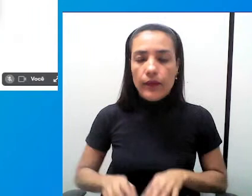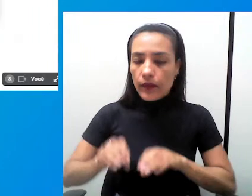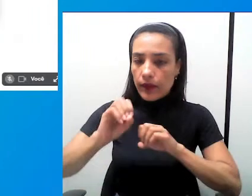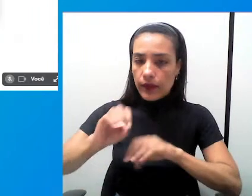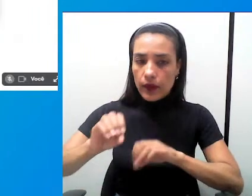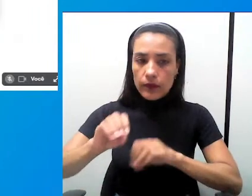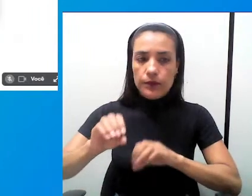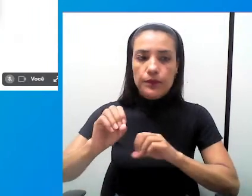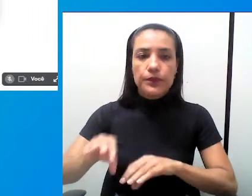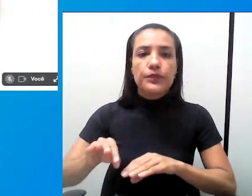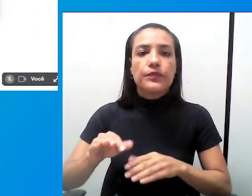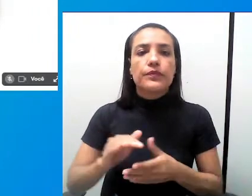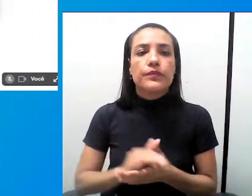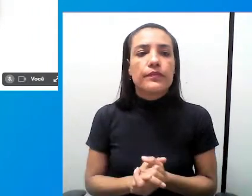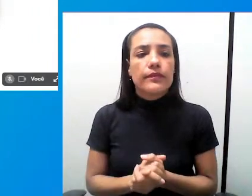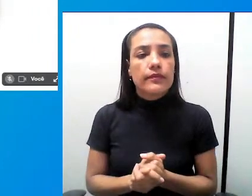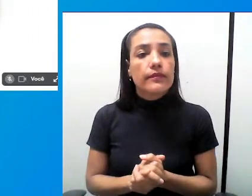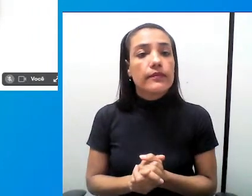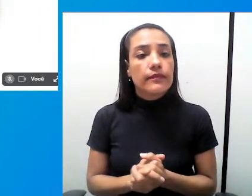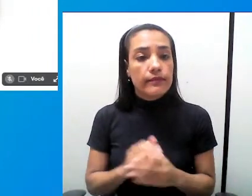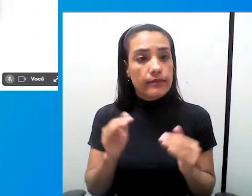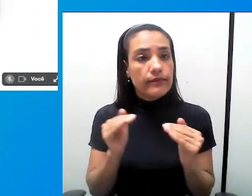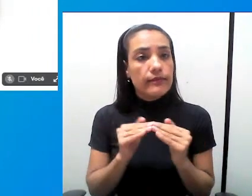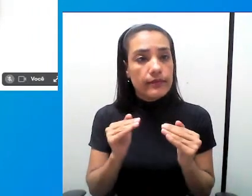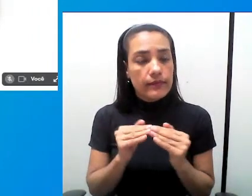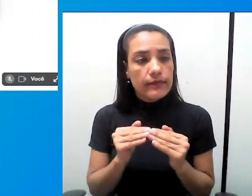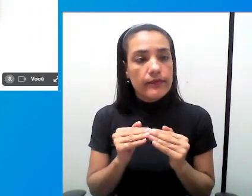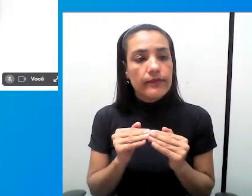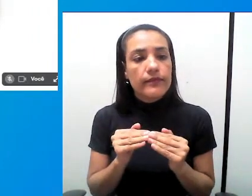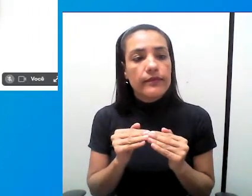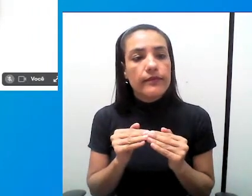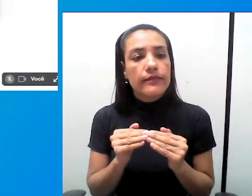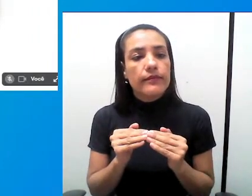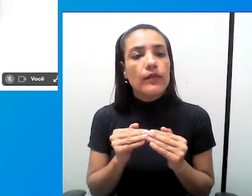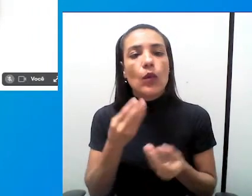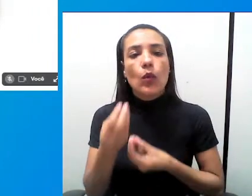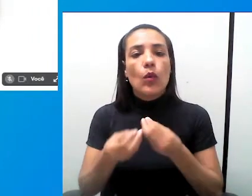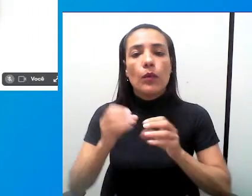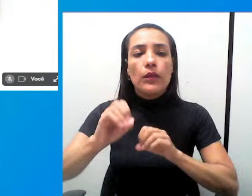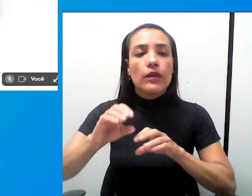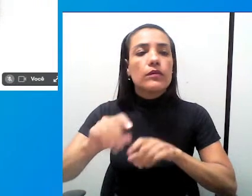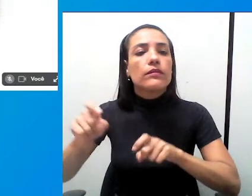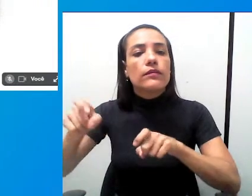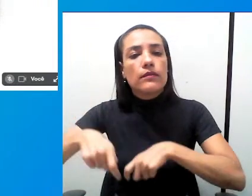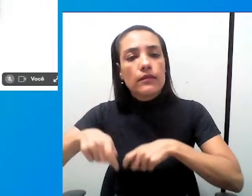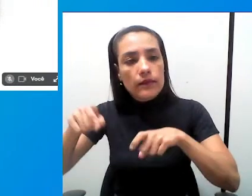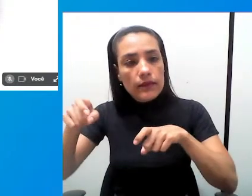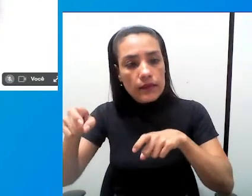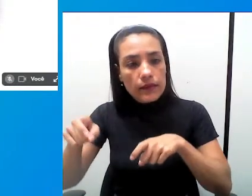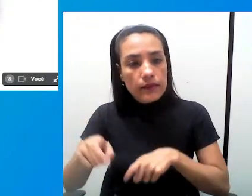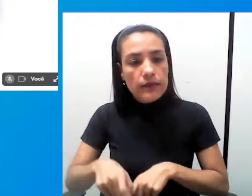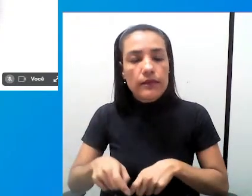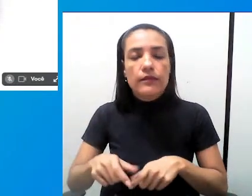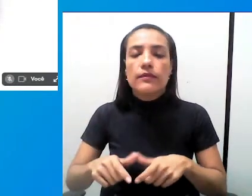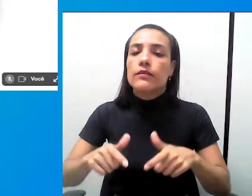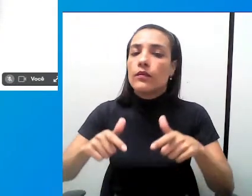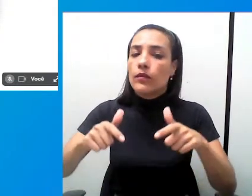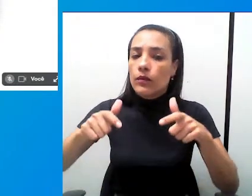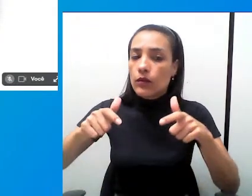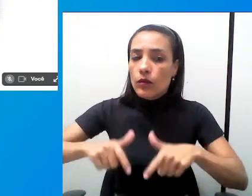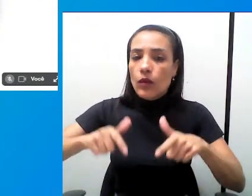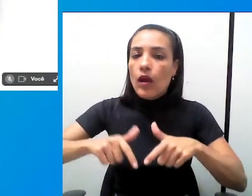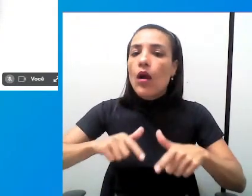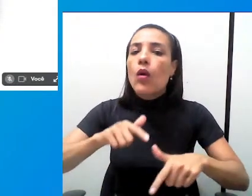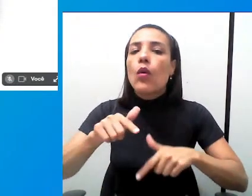educação, que tem a ver, que tem muito na questão como é a educação rural, e esse aluno está diretamente ligado ao lugar onde ele vai